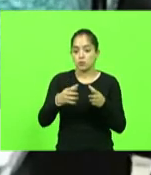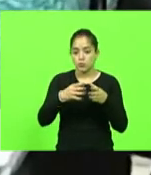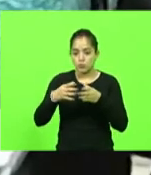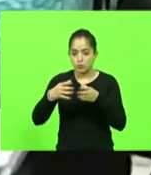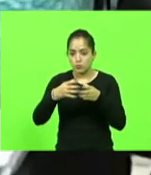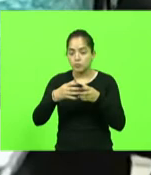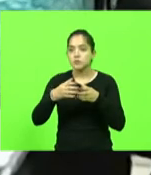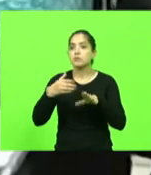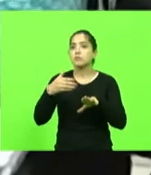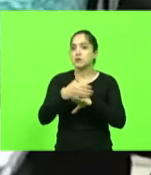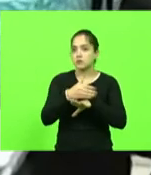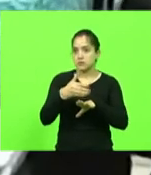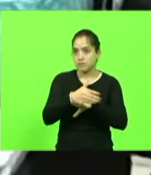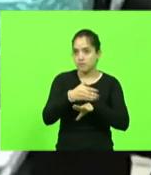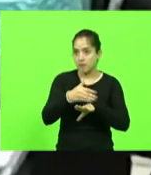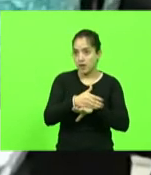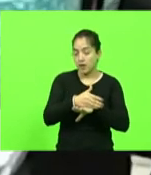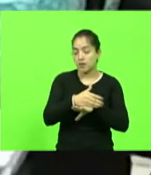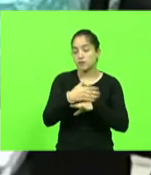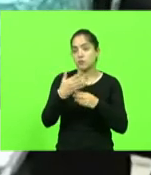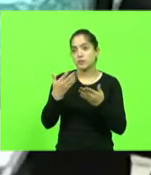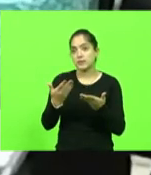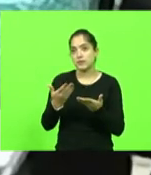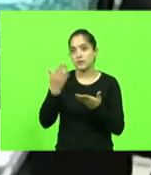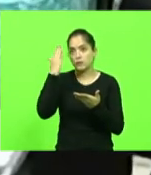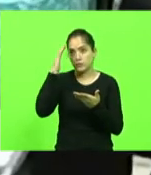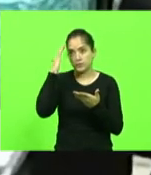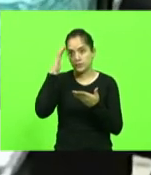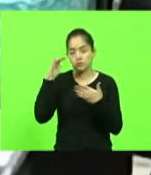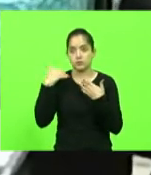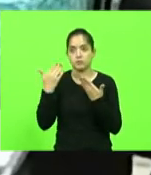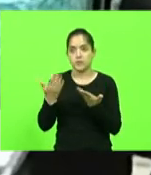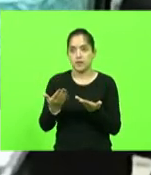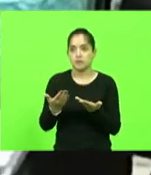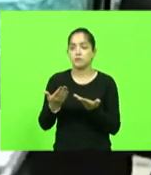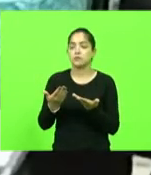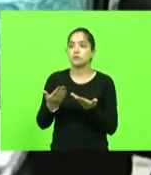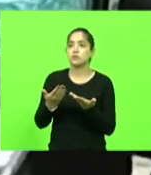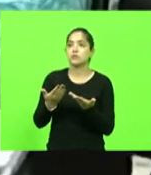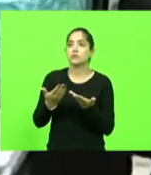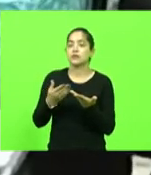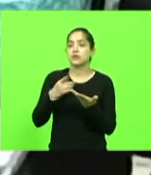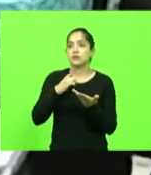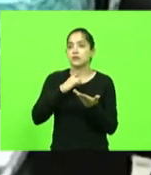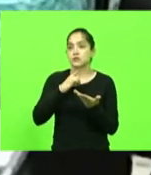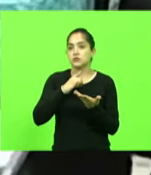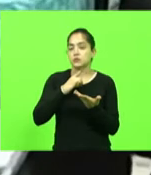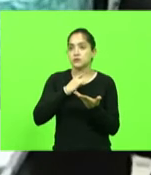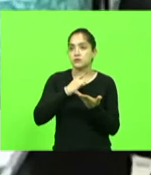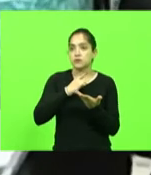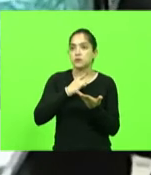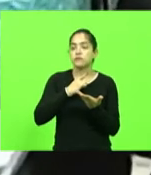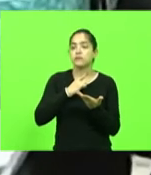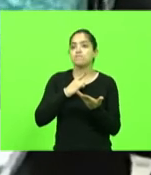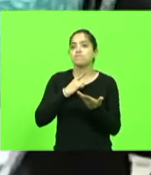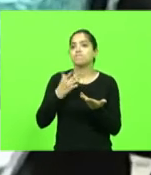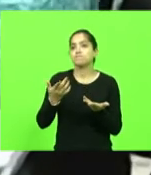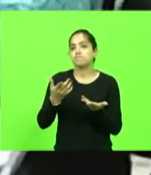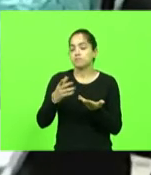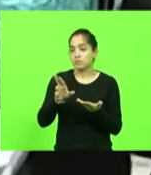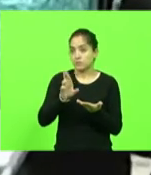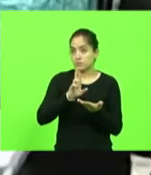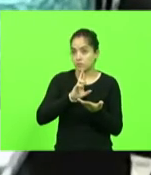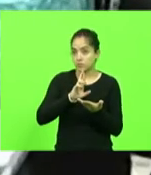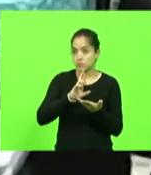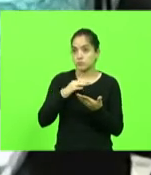participaram e o entendimento, na verdade, né, que a gente teve como resposta nessa reunião, que